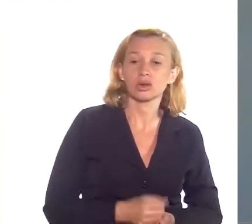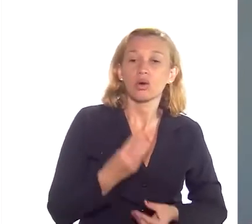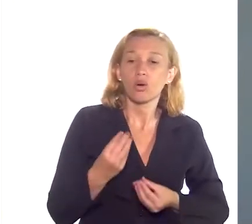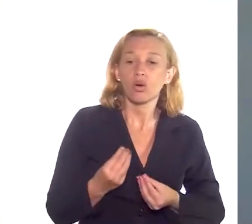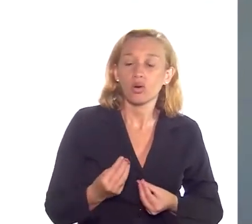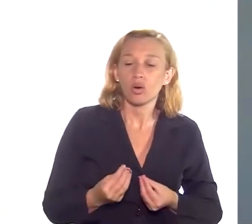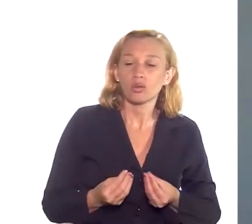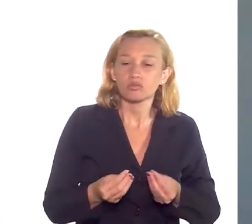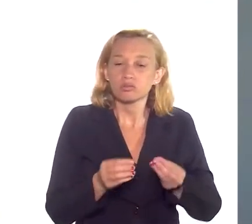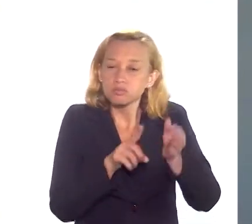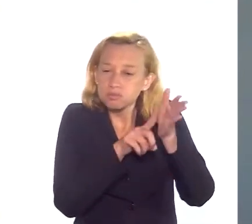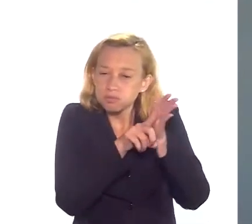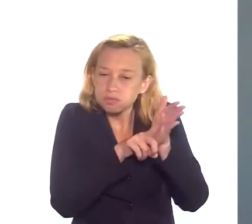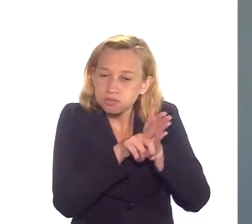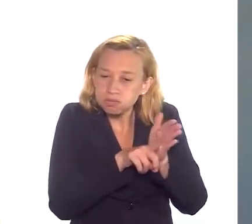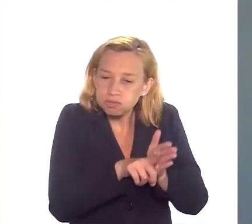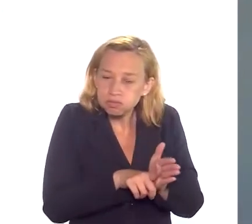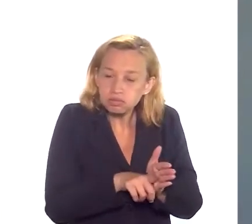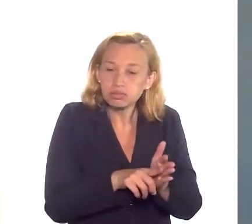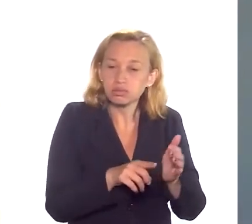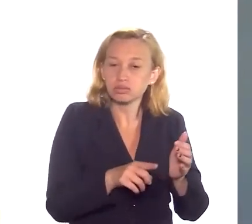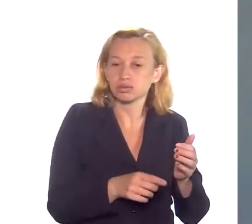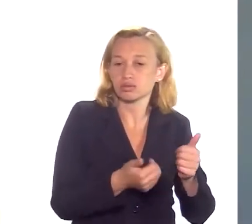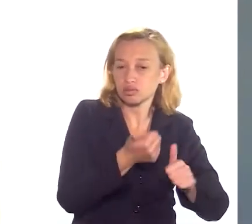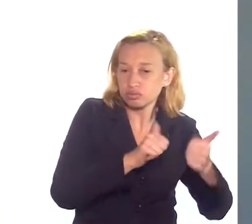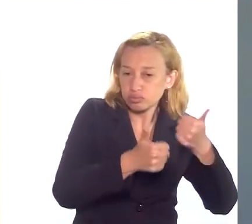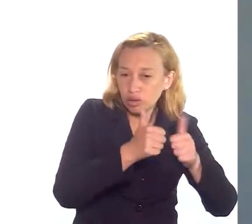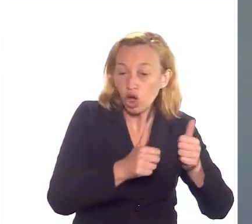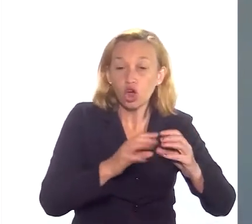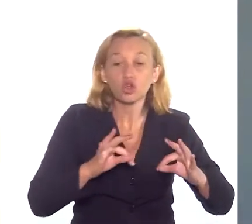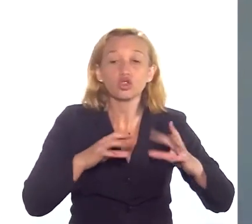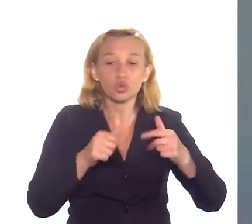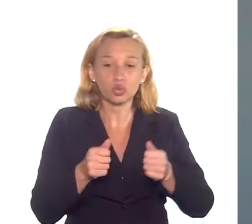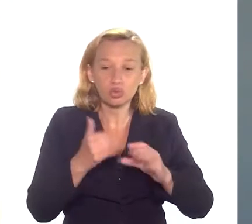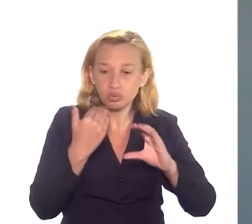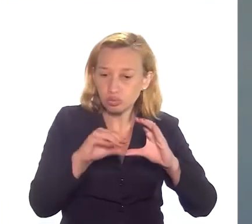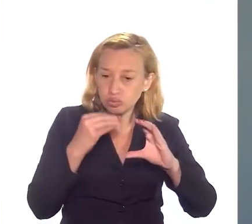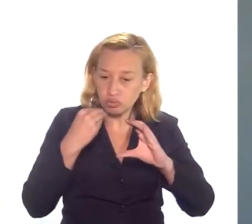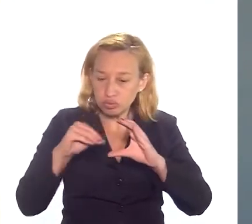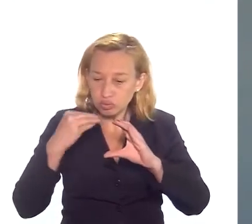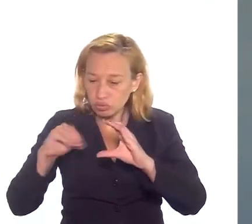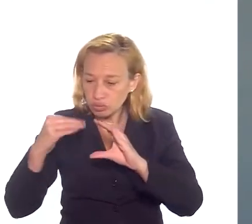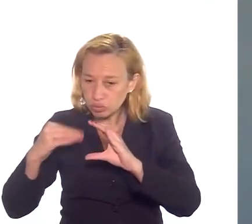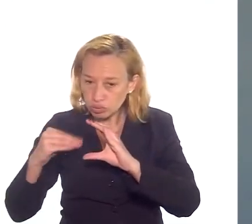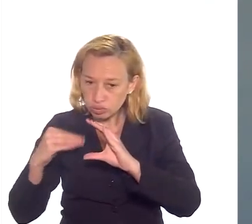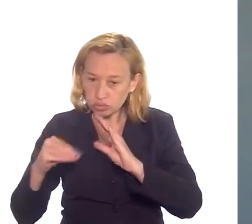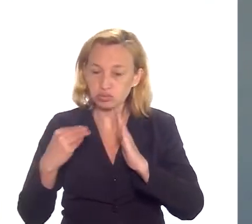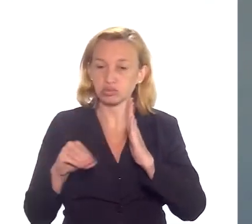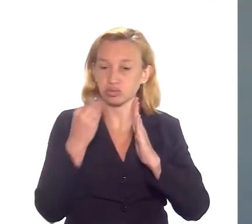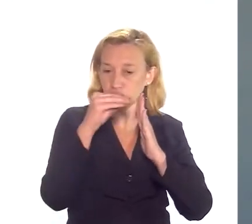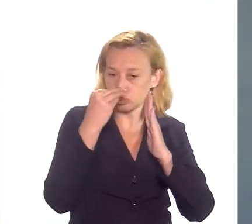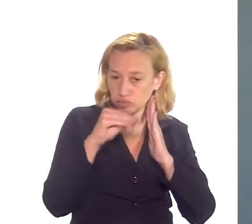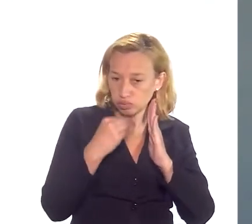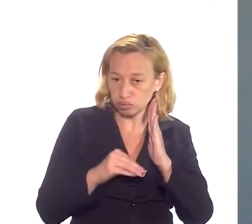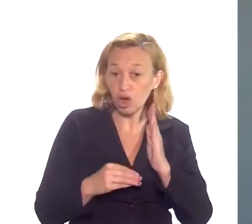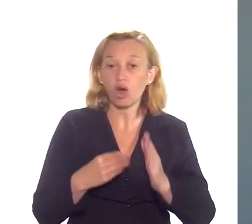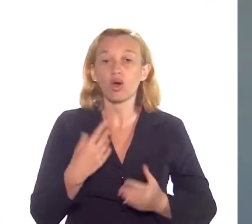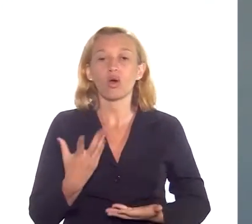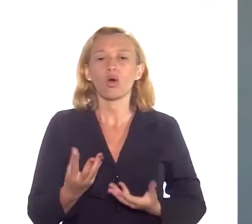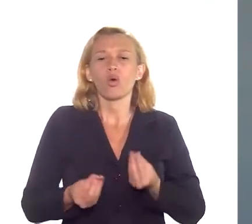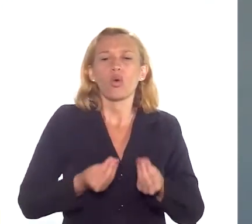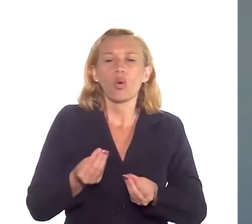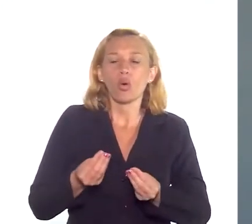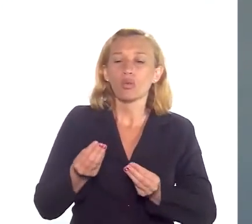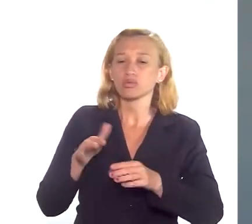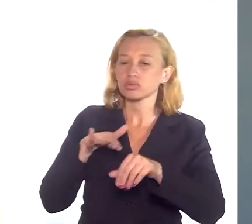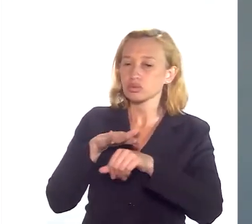o seu planejamento de postagem, analisar o retorno sobre postagem, entender a periodicidade, né?